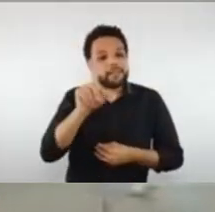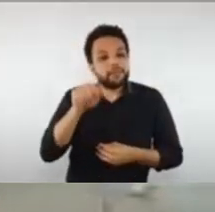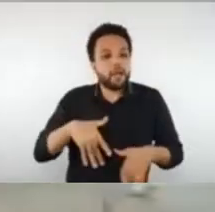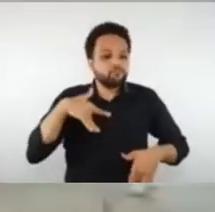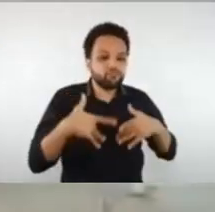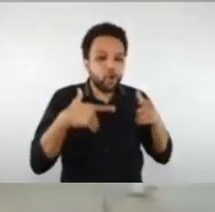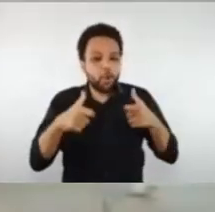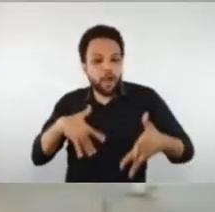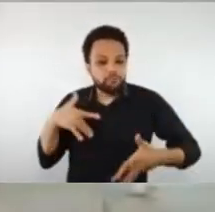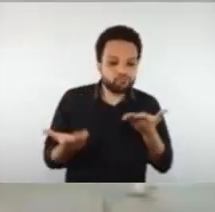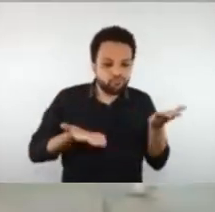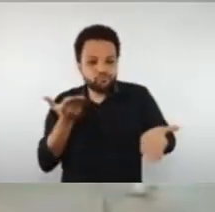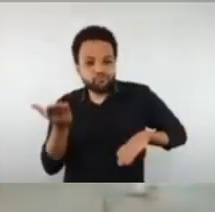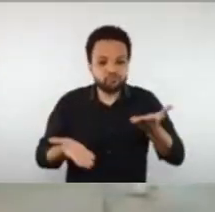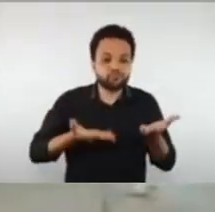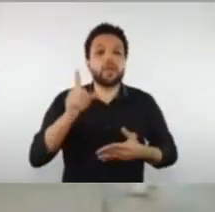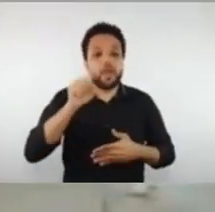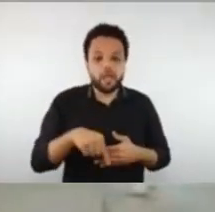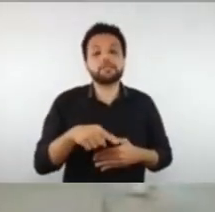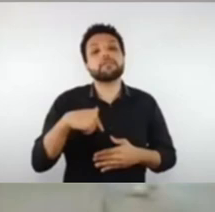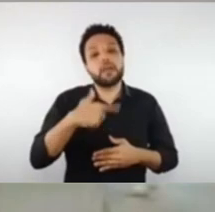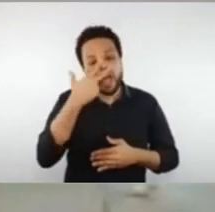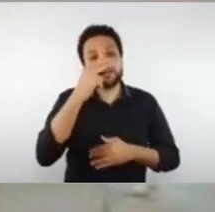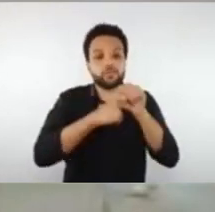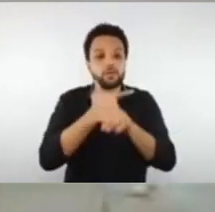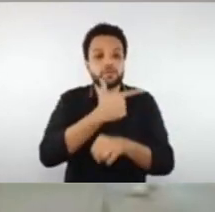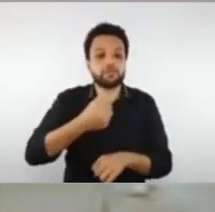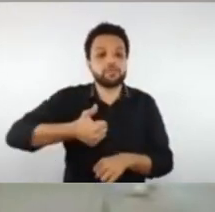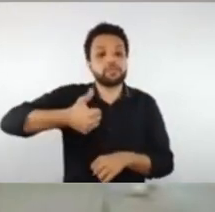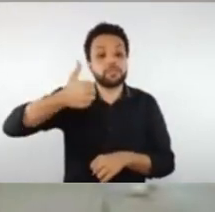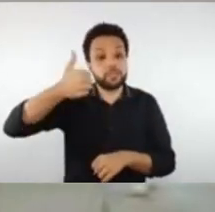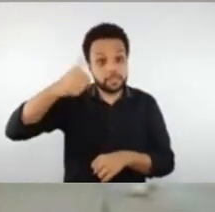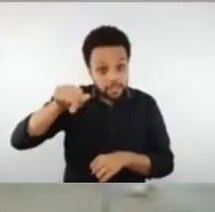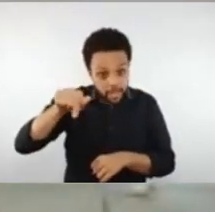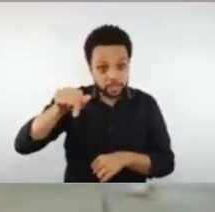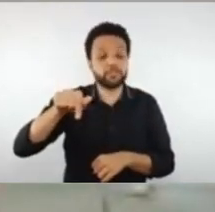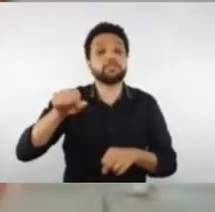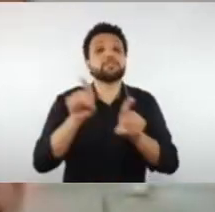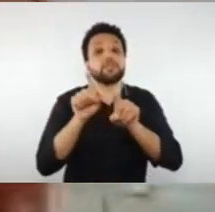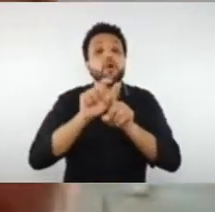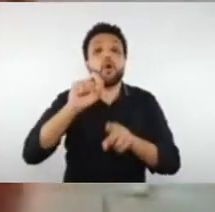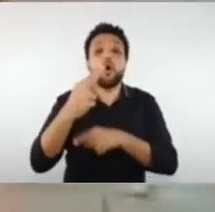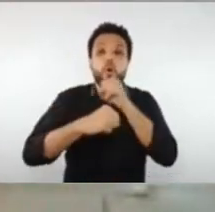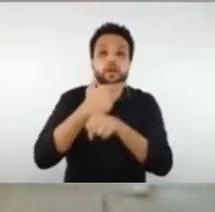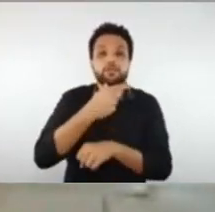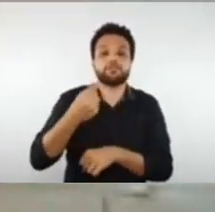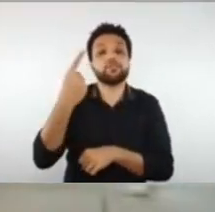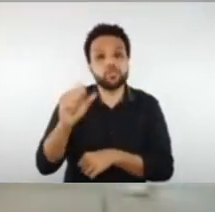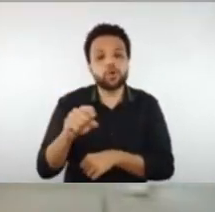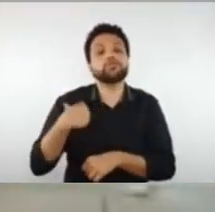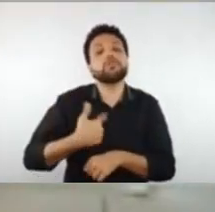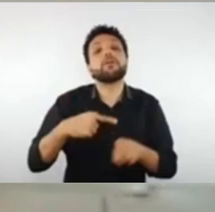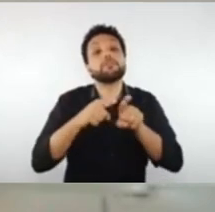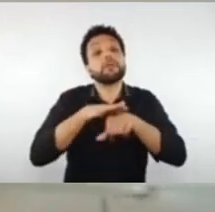filme, isso em 2017, acho que fizemos as entrevistas, o 18, e falamos também com o roteirista, que é